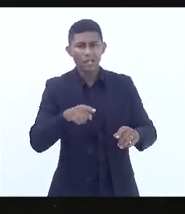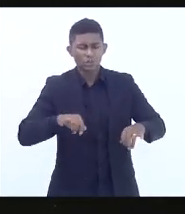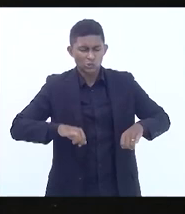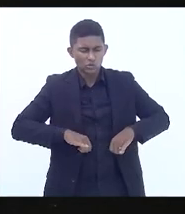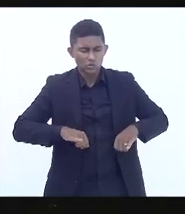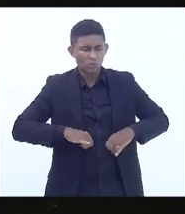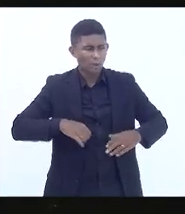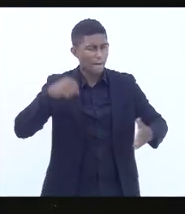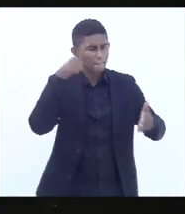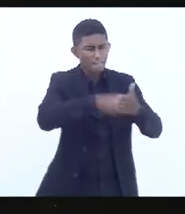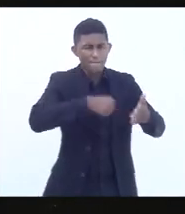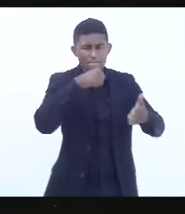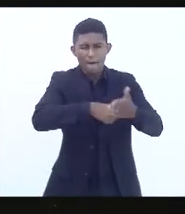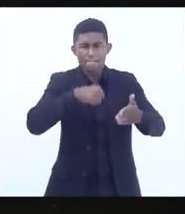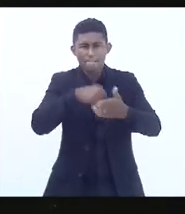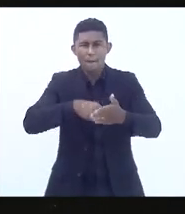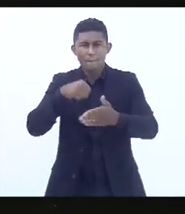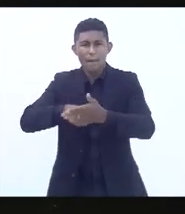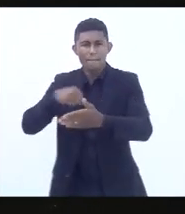agressivamente,